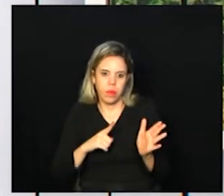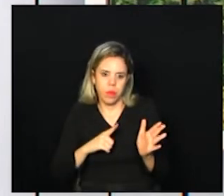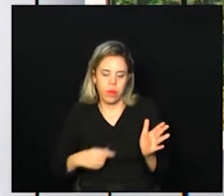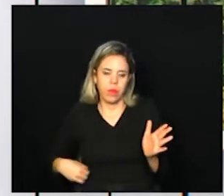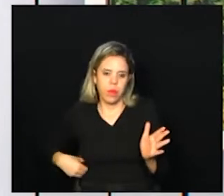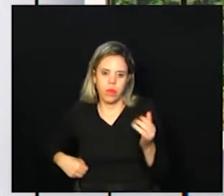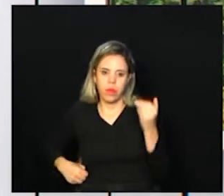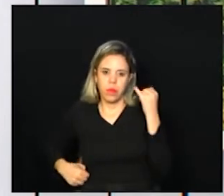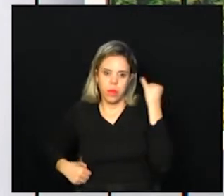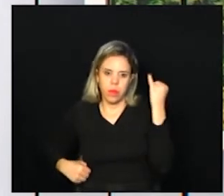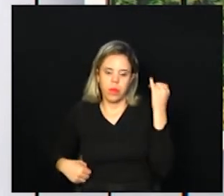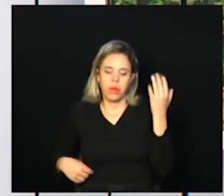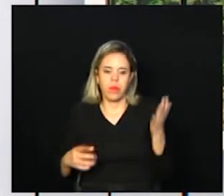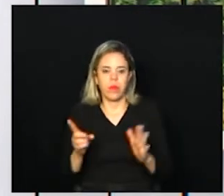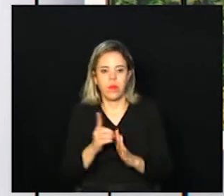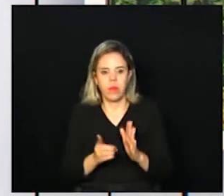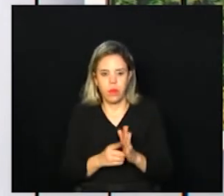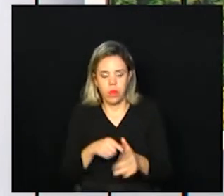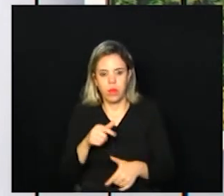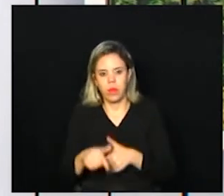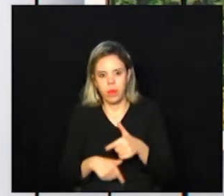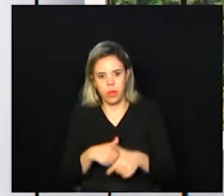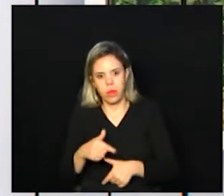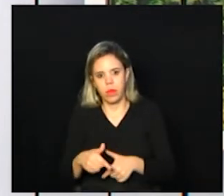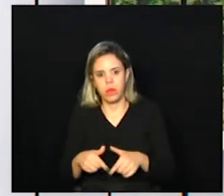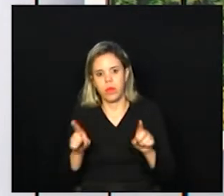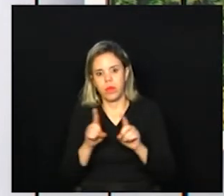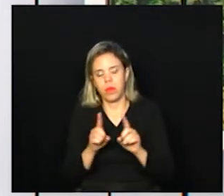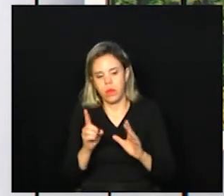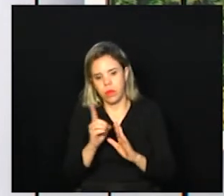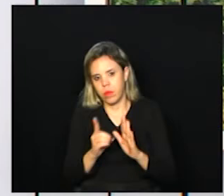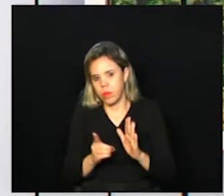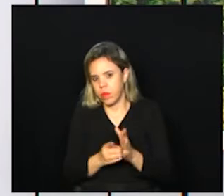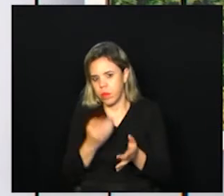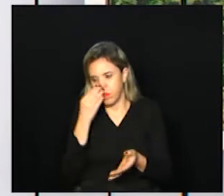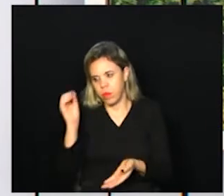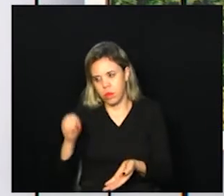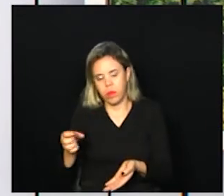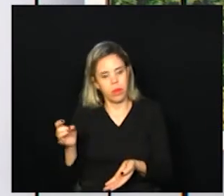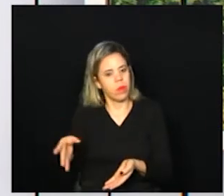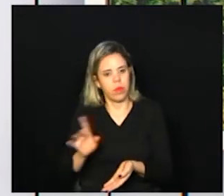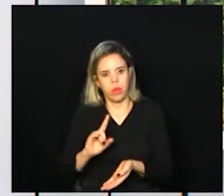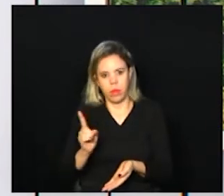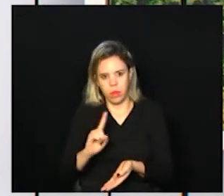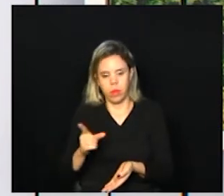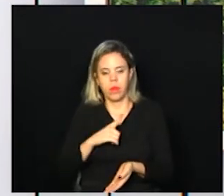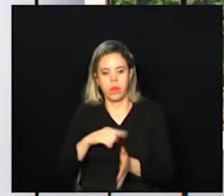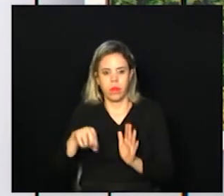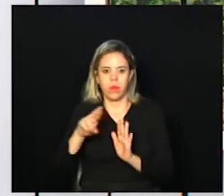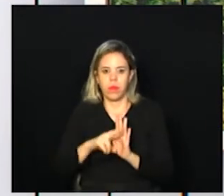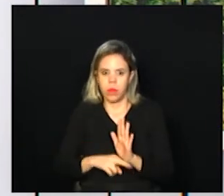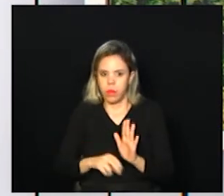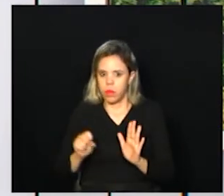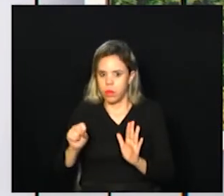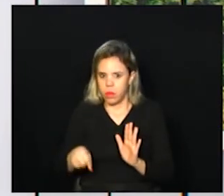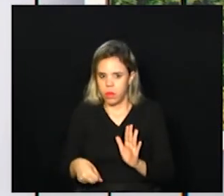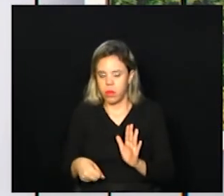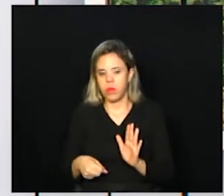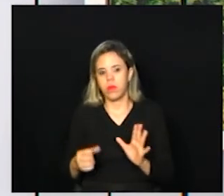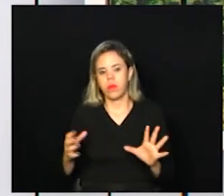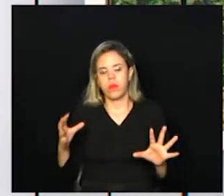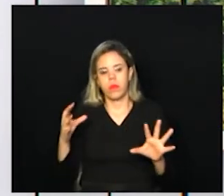Eu acho que é importante que o decreto, na operacionalização desse decreto, não se jogue fora. Acho que existem protocolos, existe